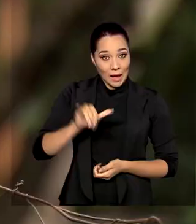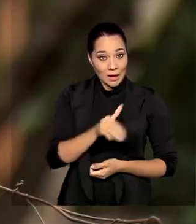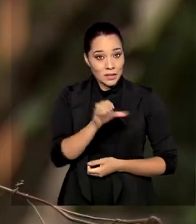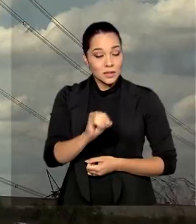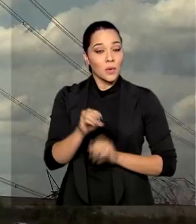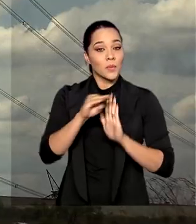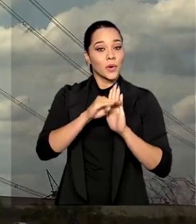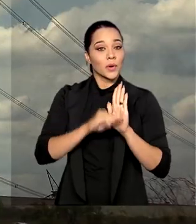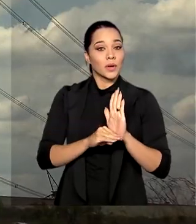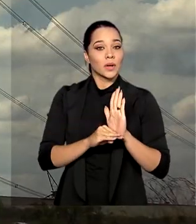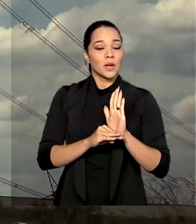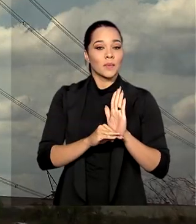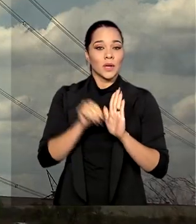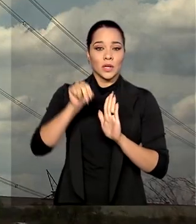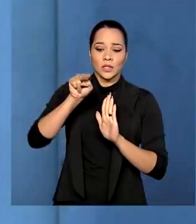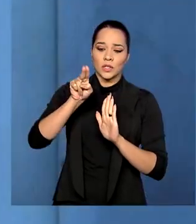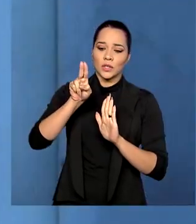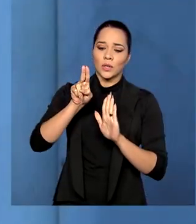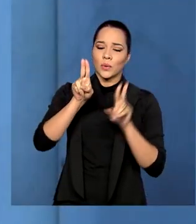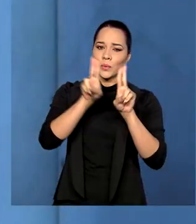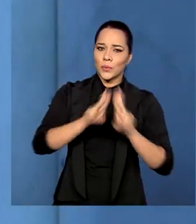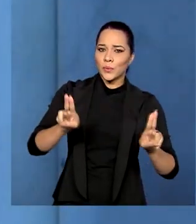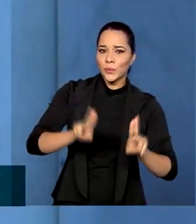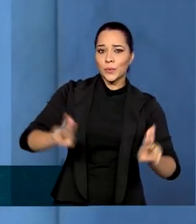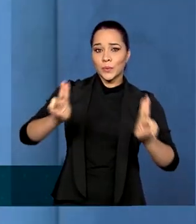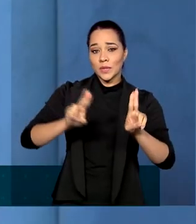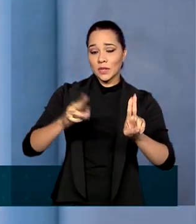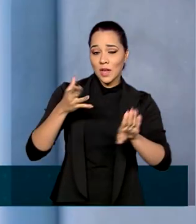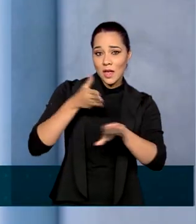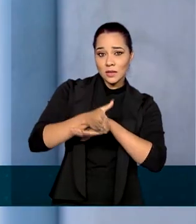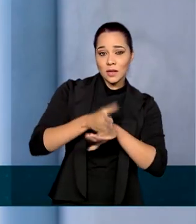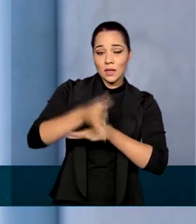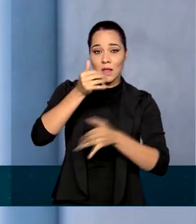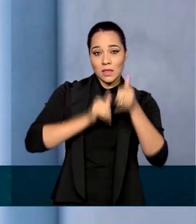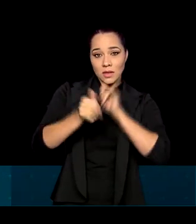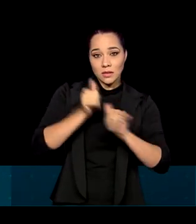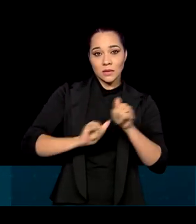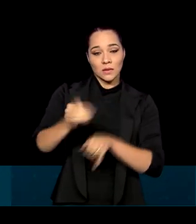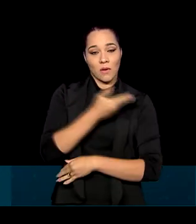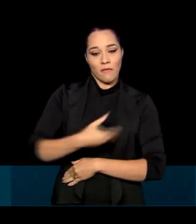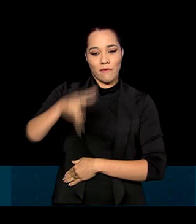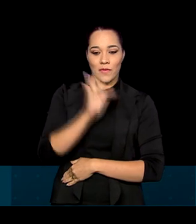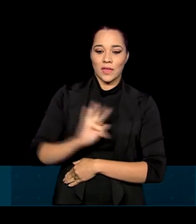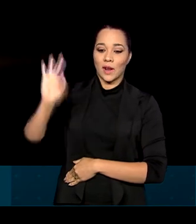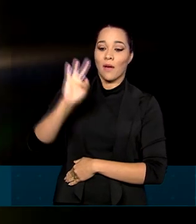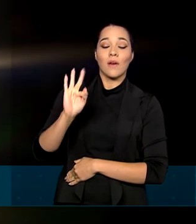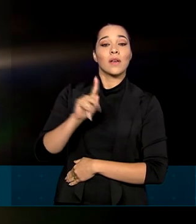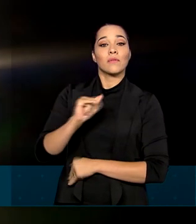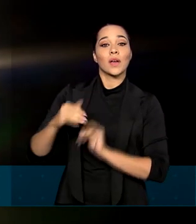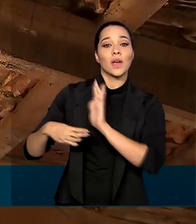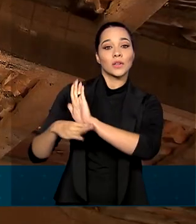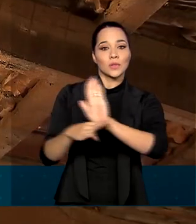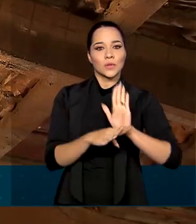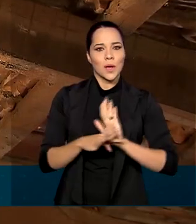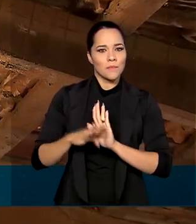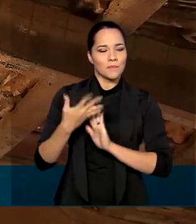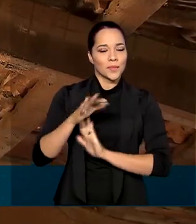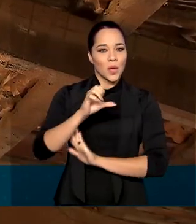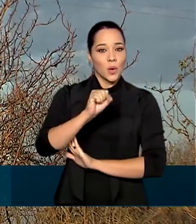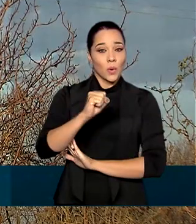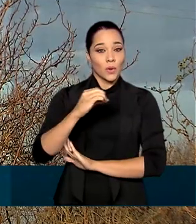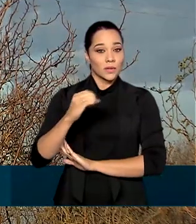parte do programa de universalização do acesso à energia do governo federal e vai beneficiar cerca de 800